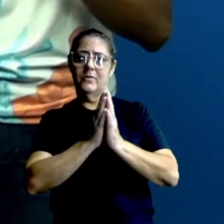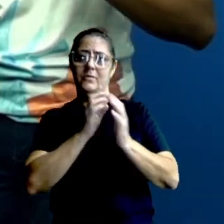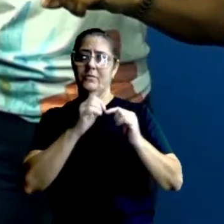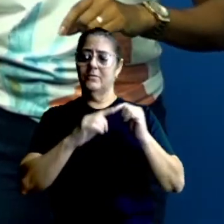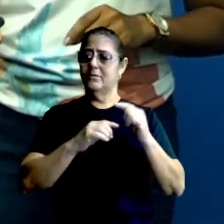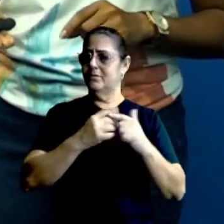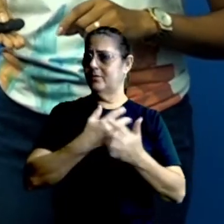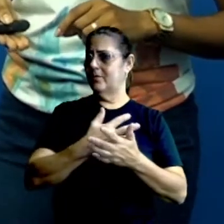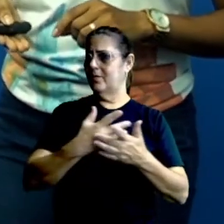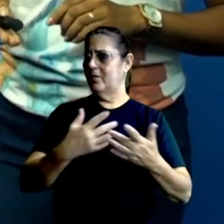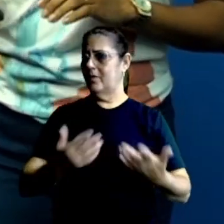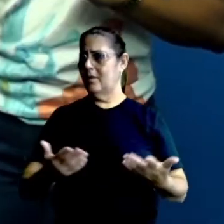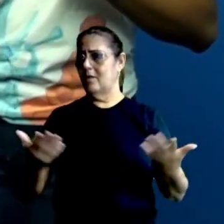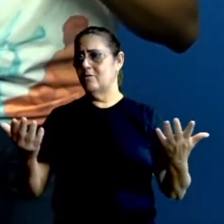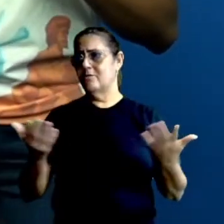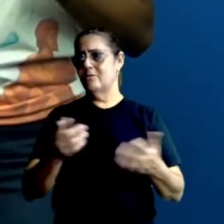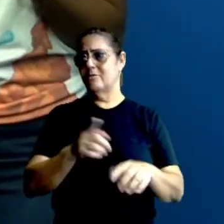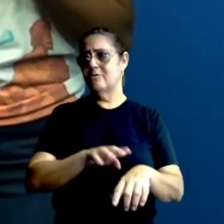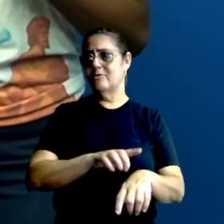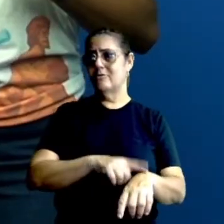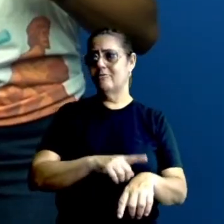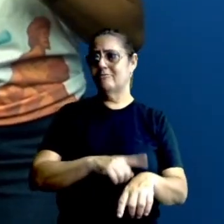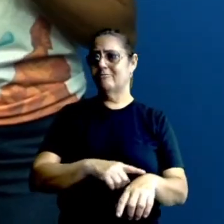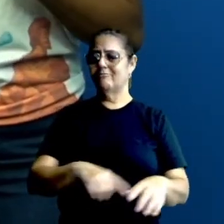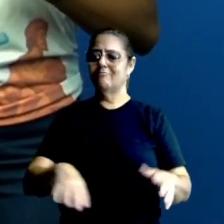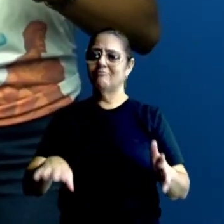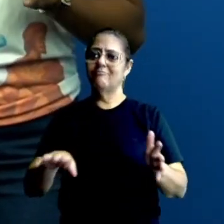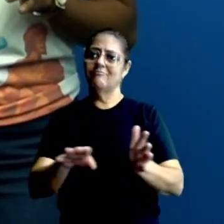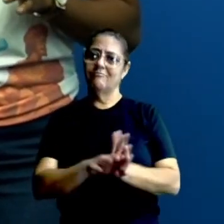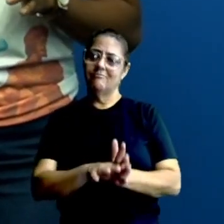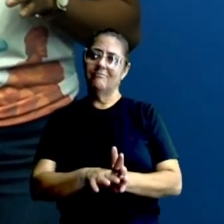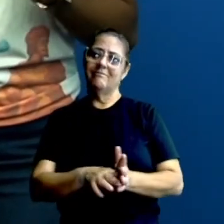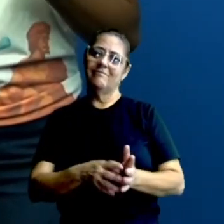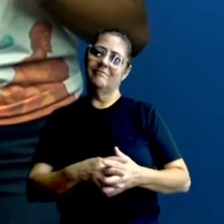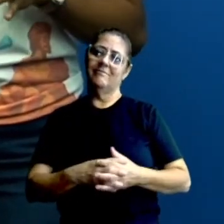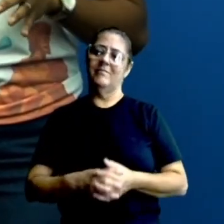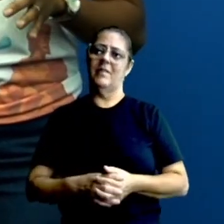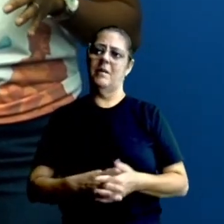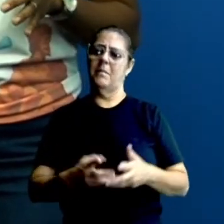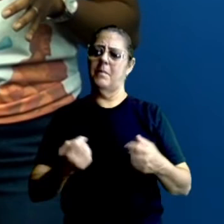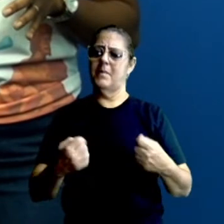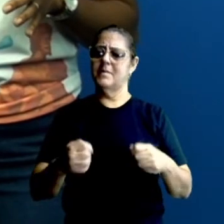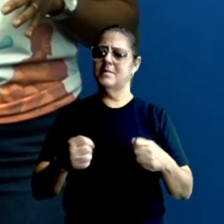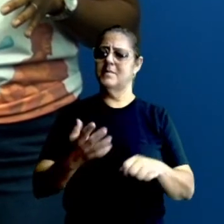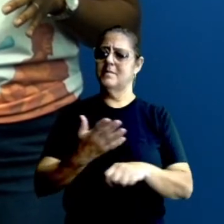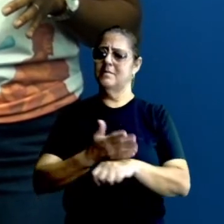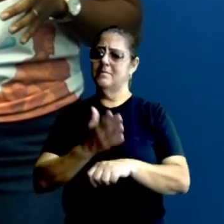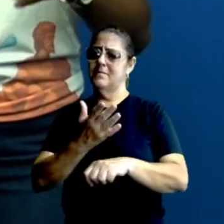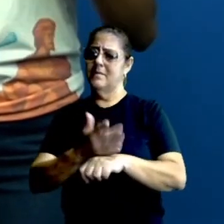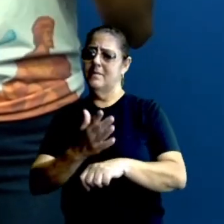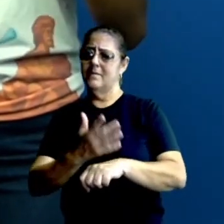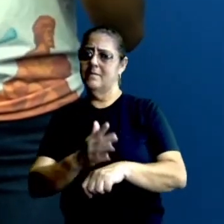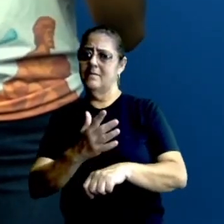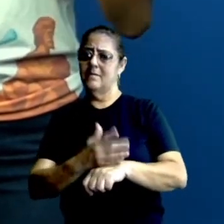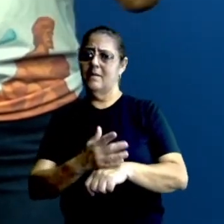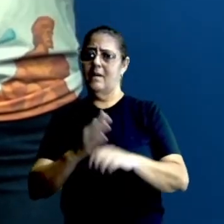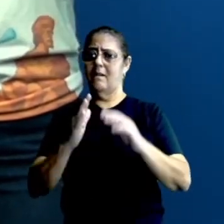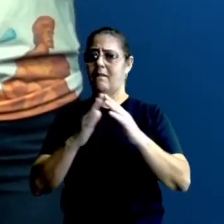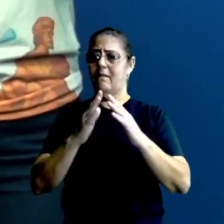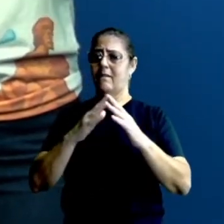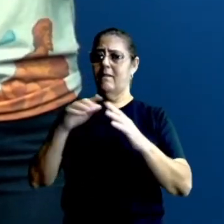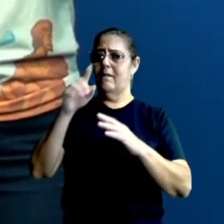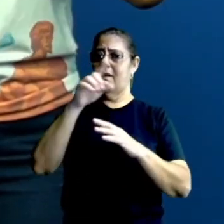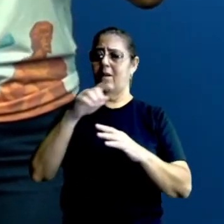Agora, amados, a gente viu tudo isso, mas a gente precisa praticar. Então, você aí de